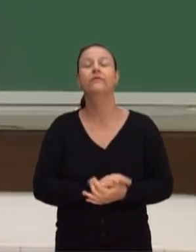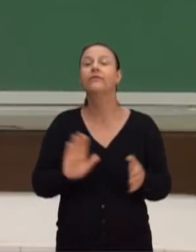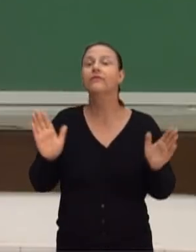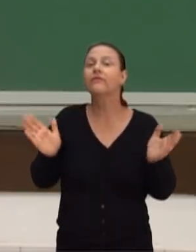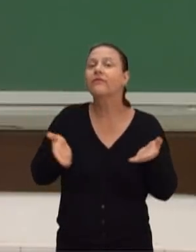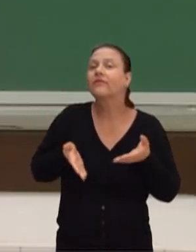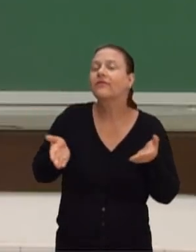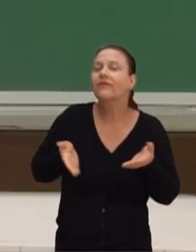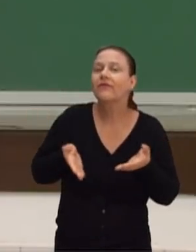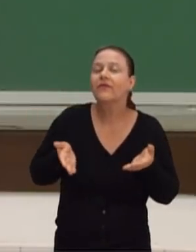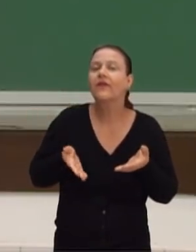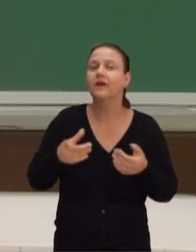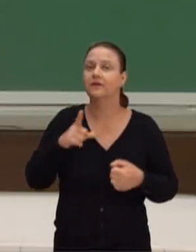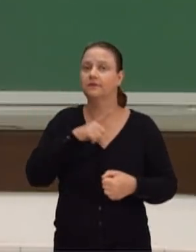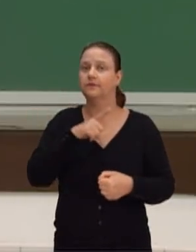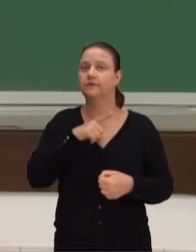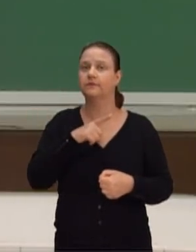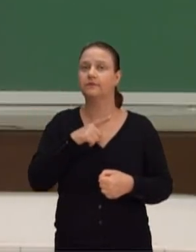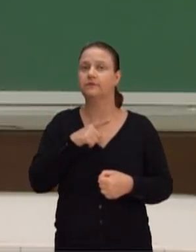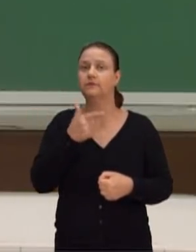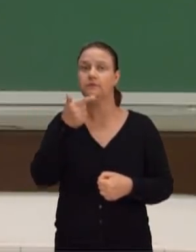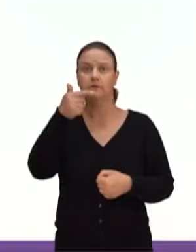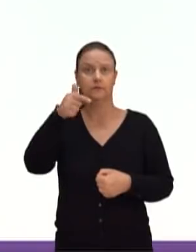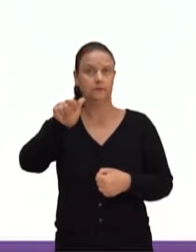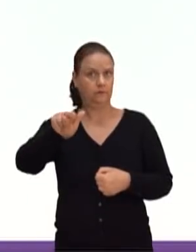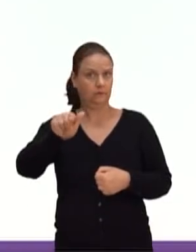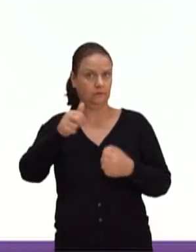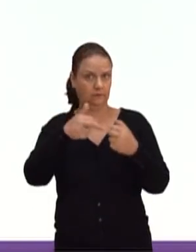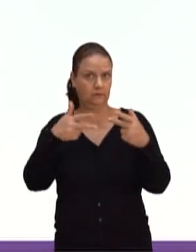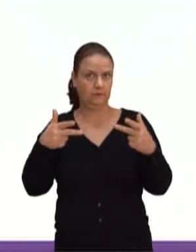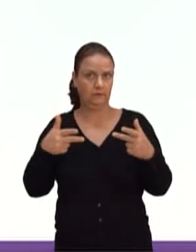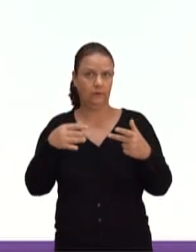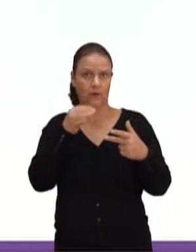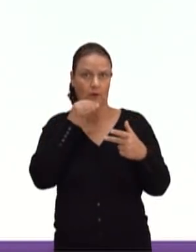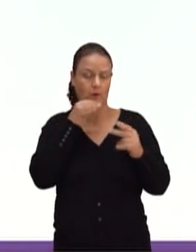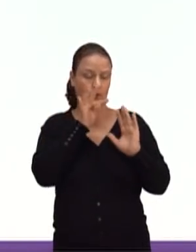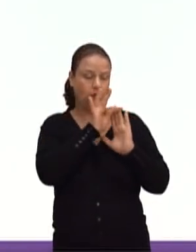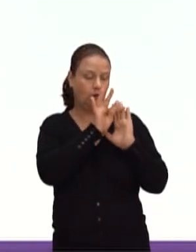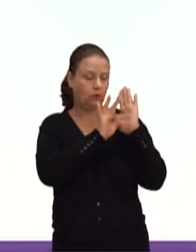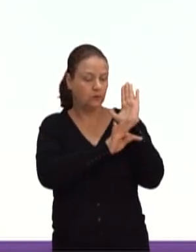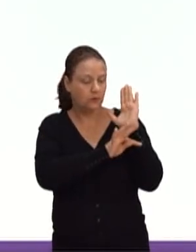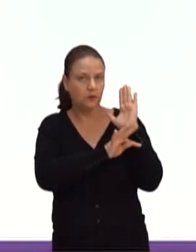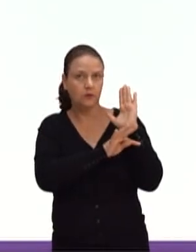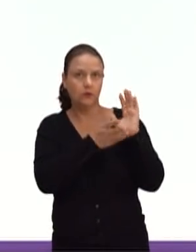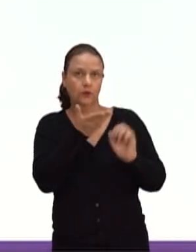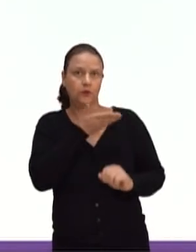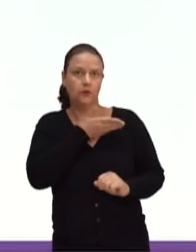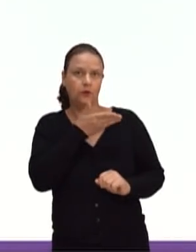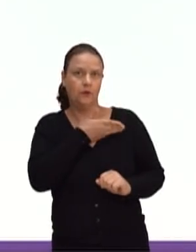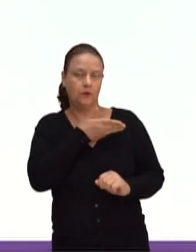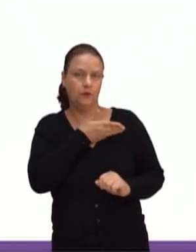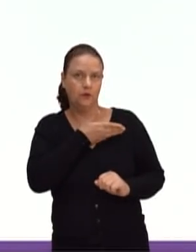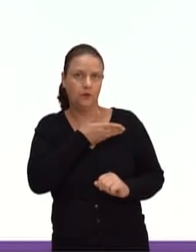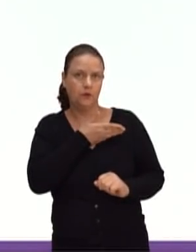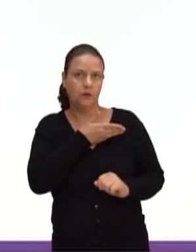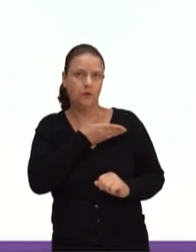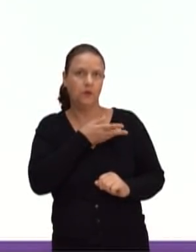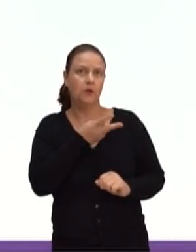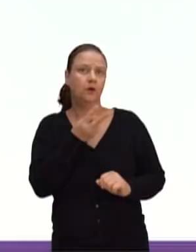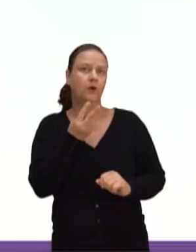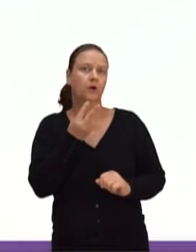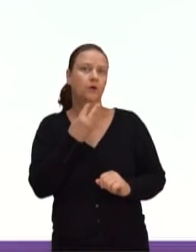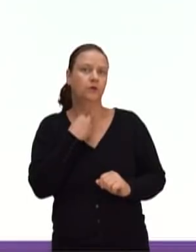Agora nós temos uma outra situação. O texto do colega não pode servir em hipótese alguma